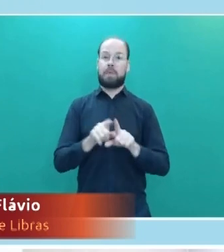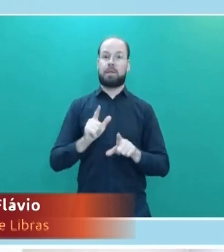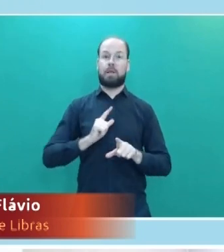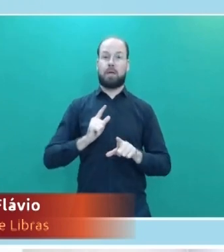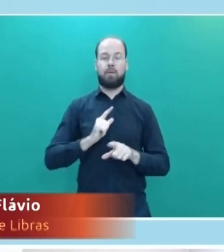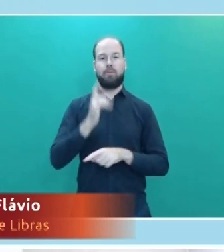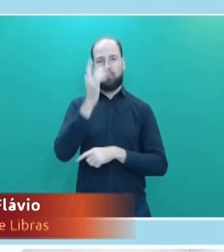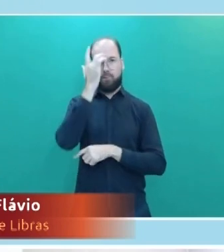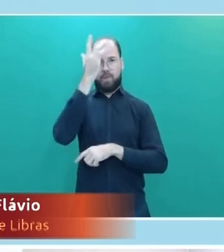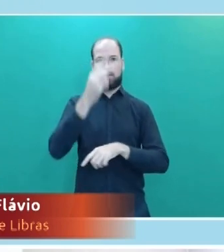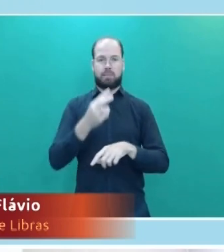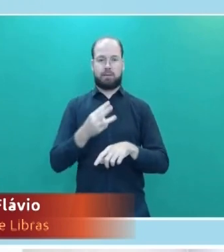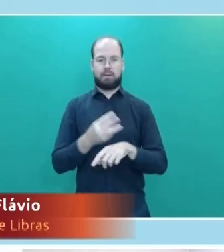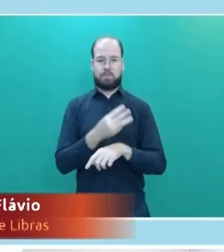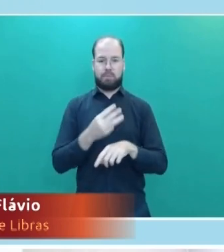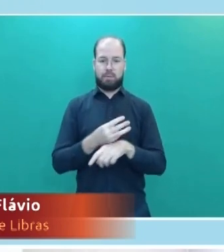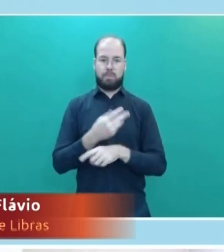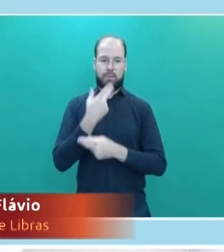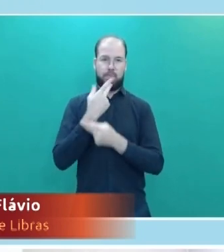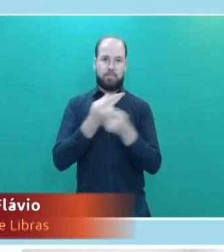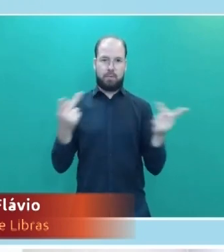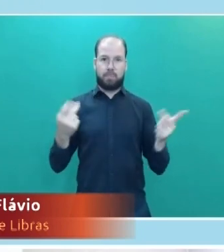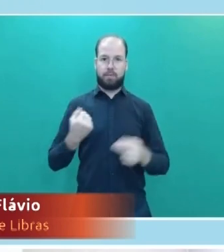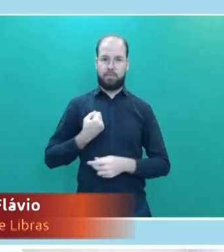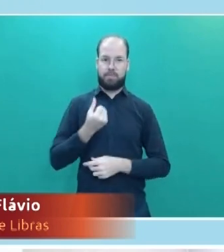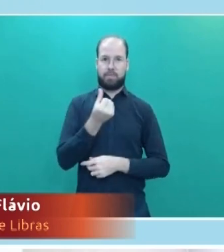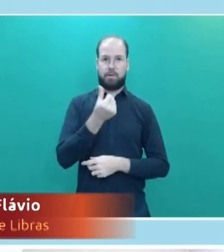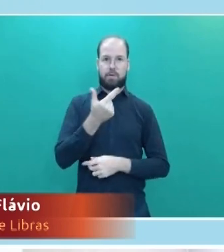WhatsApp. Eu vou falar o número para vocês,